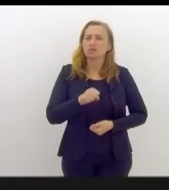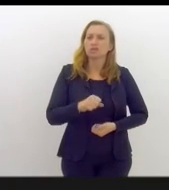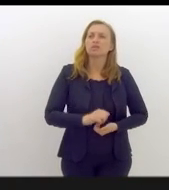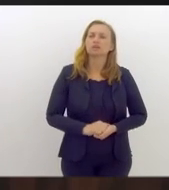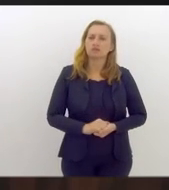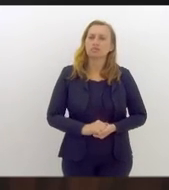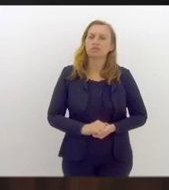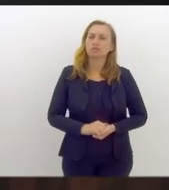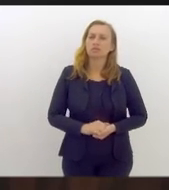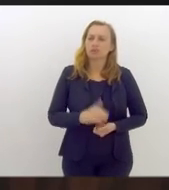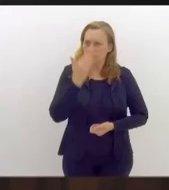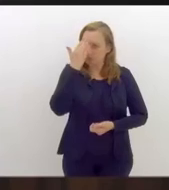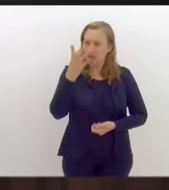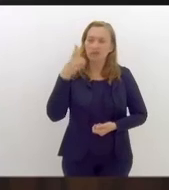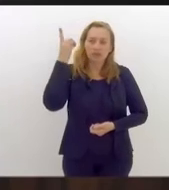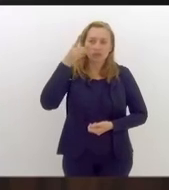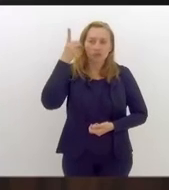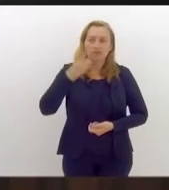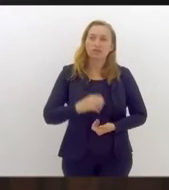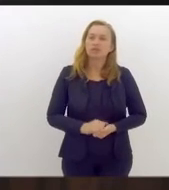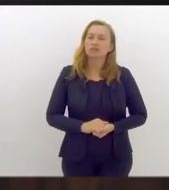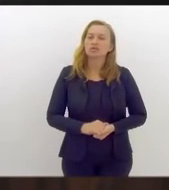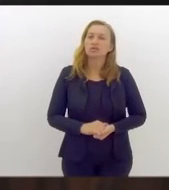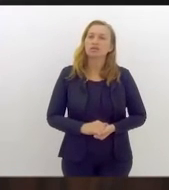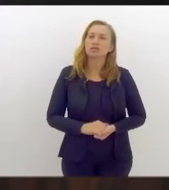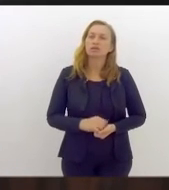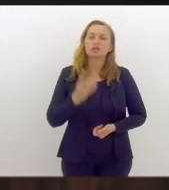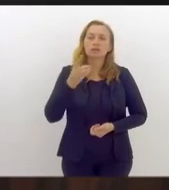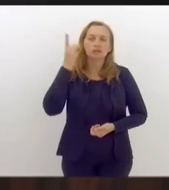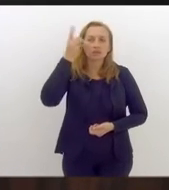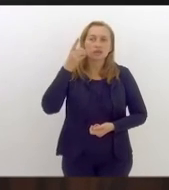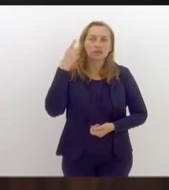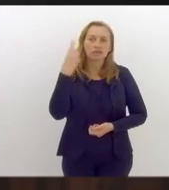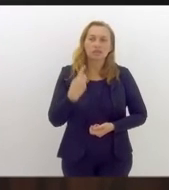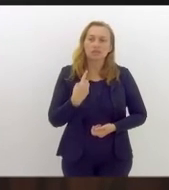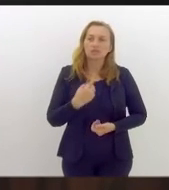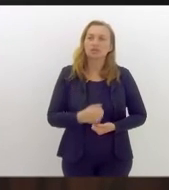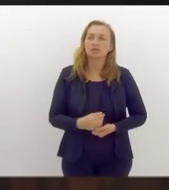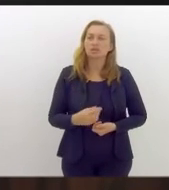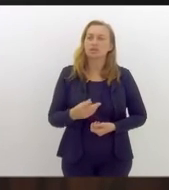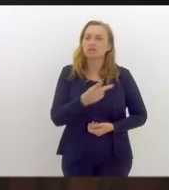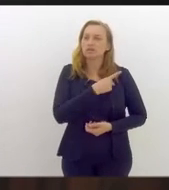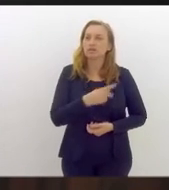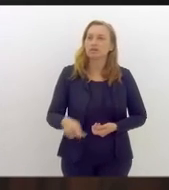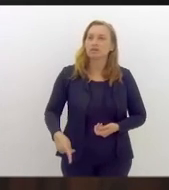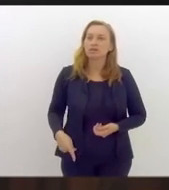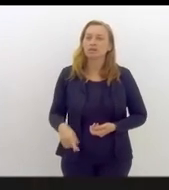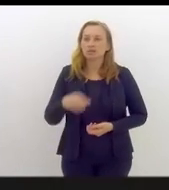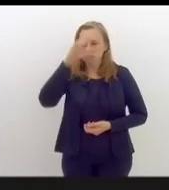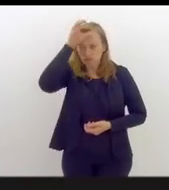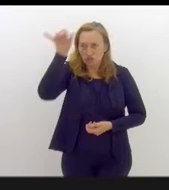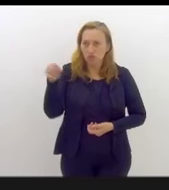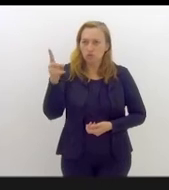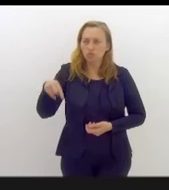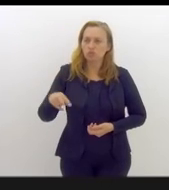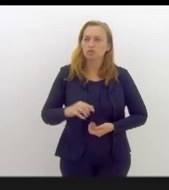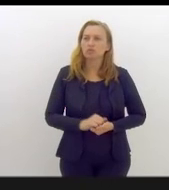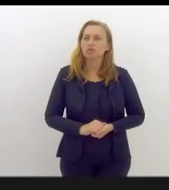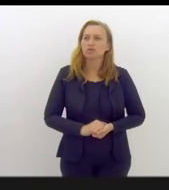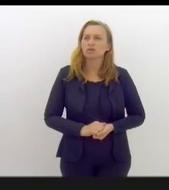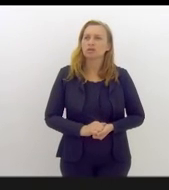favorável a todos. Muito obrigado, deputado. Deputada Dani Monteiro. Presidenta, te ajudo.